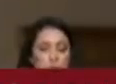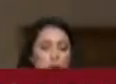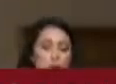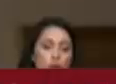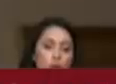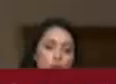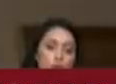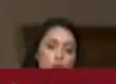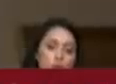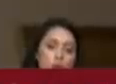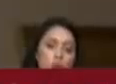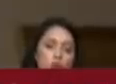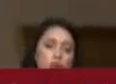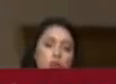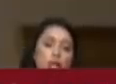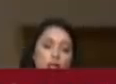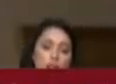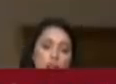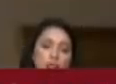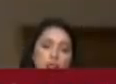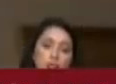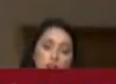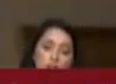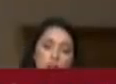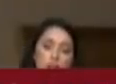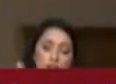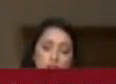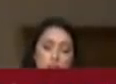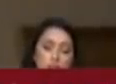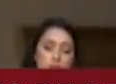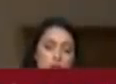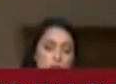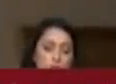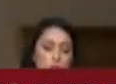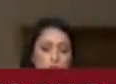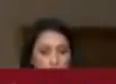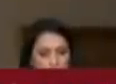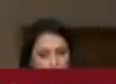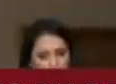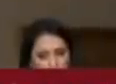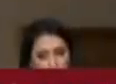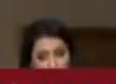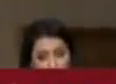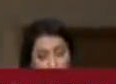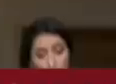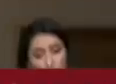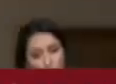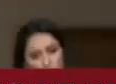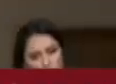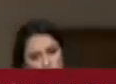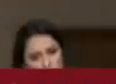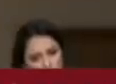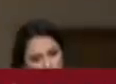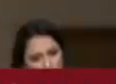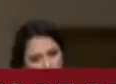ele nega a imunidade parlamentar plena. Ele julga que o fato daquela primeira live do deputado Daniel Silveira, com os